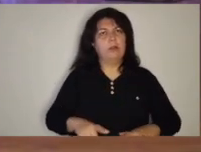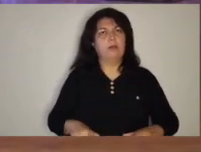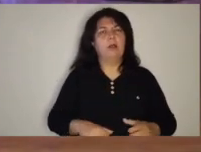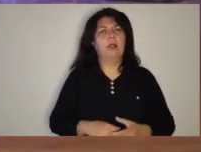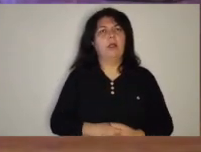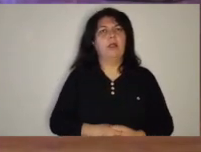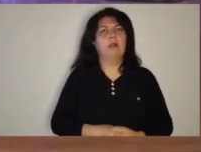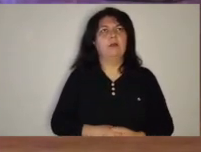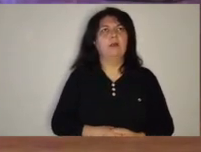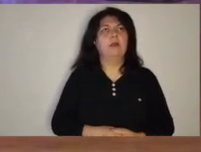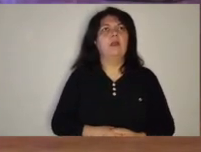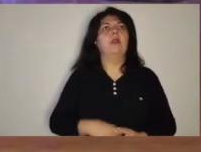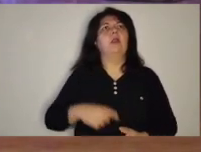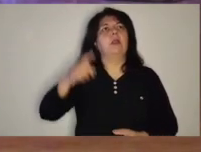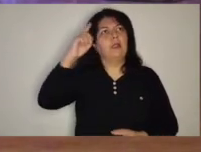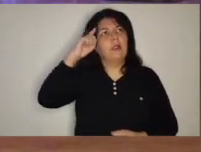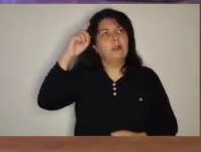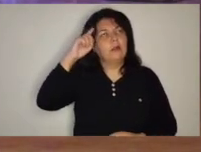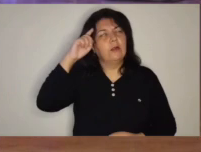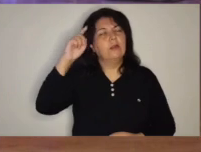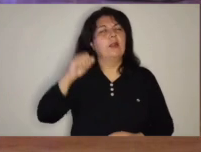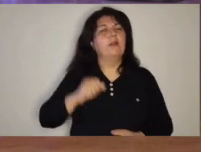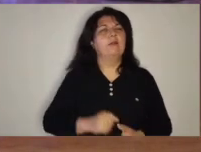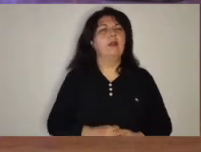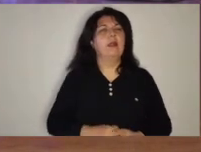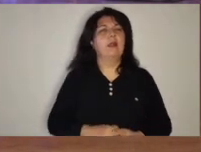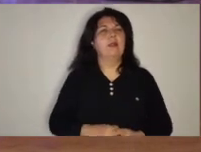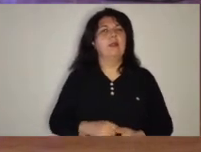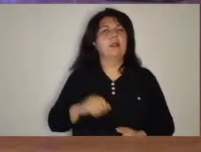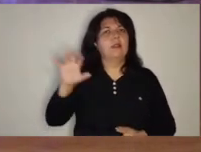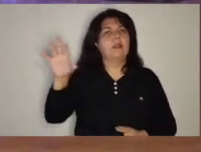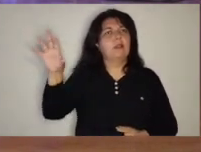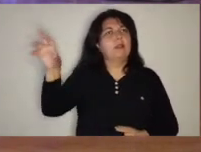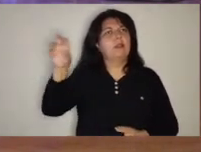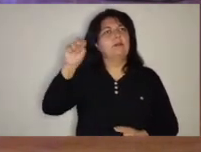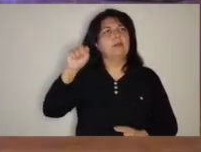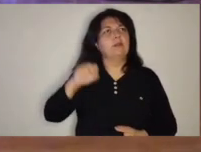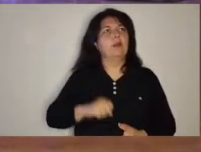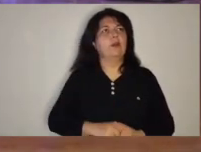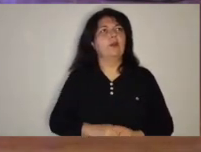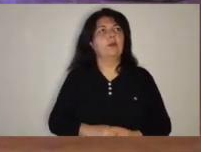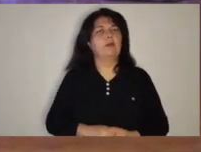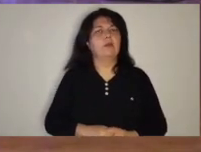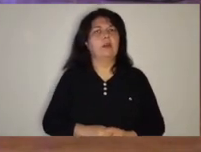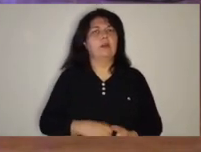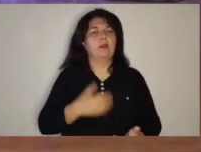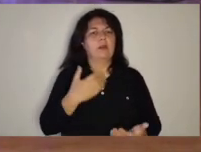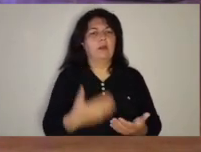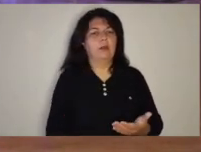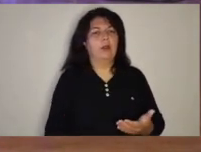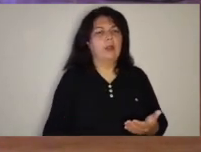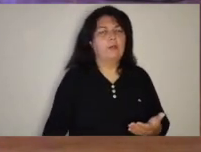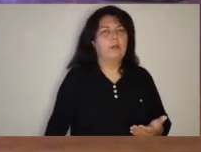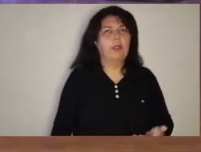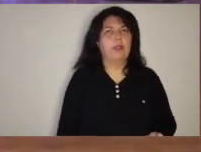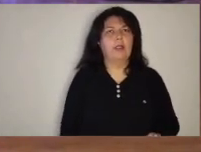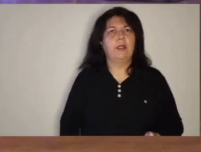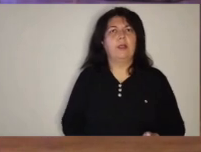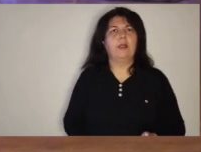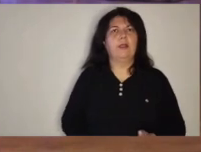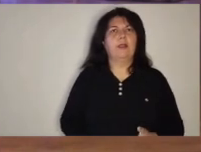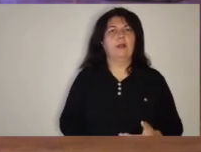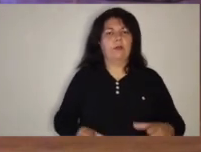Meu Deus, será que eu vou perder o emprego? Ai, meu Deus, e agora? Ai, meu Deus, se der tudo errado?